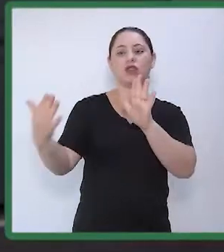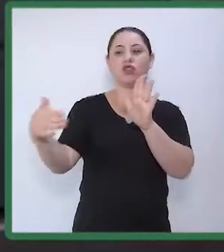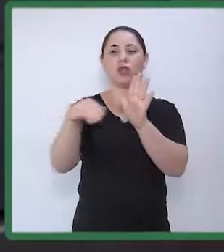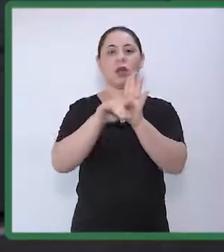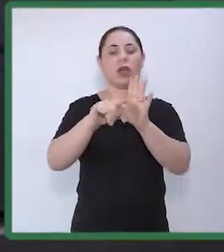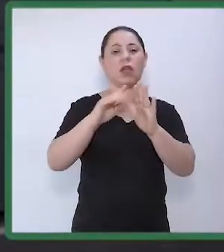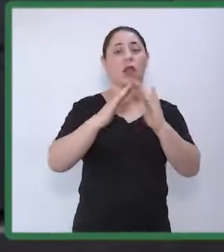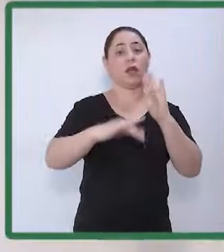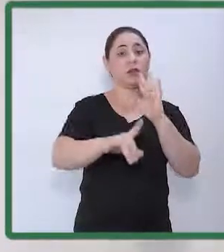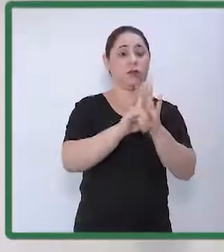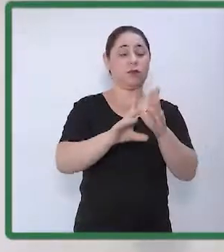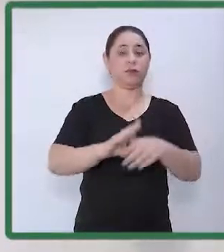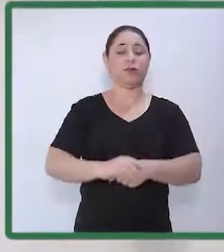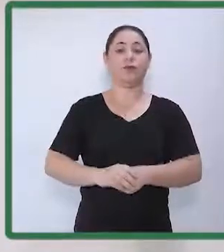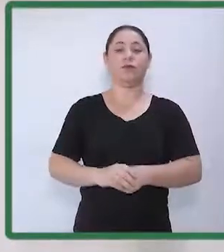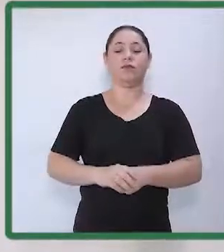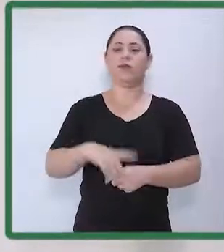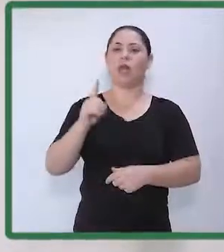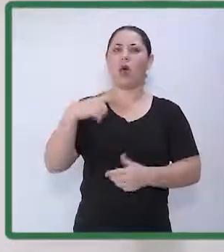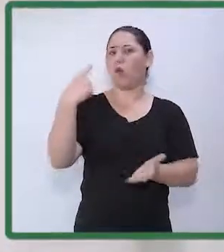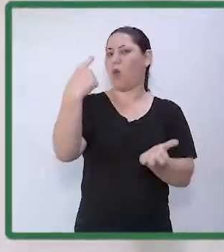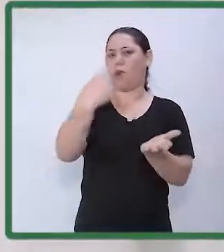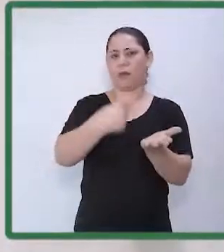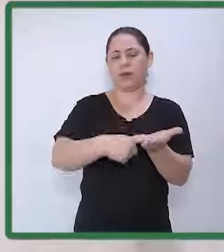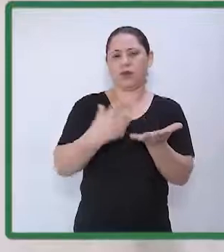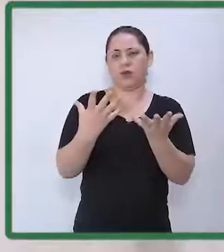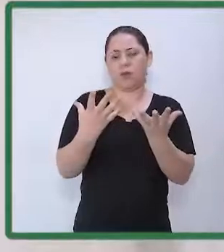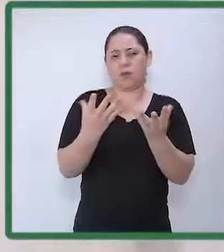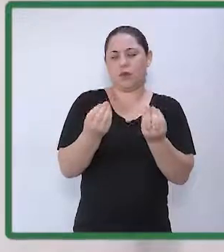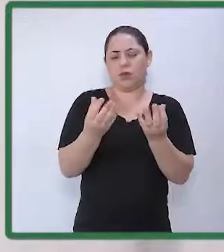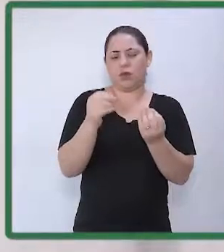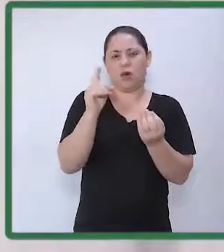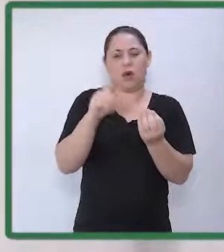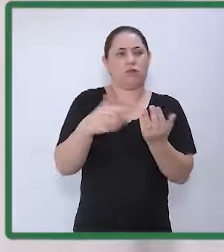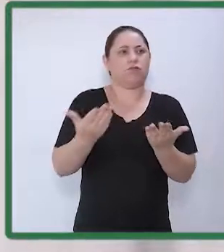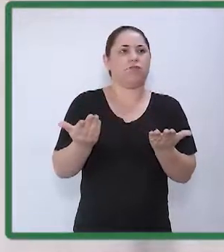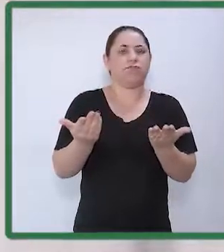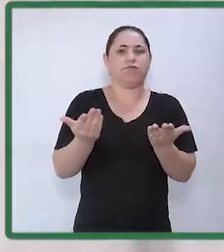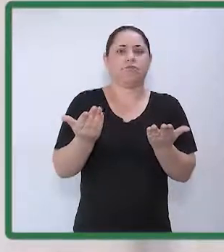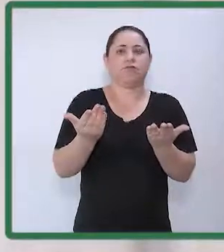projetos que chegam nesta casa. Eu acho que é um compromisso muito